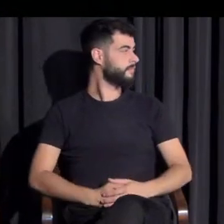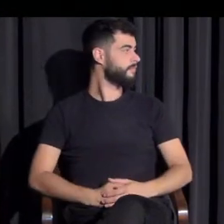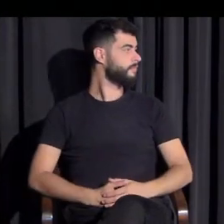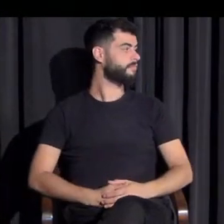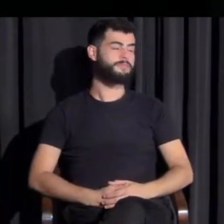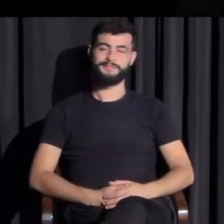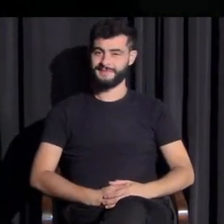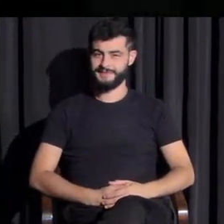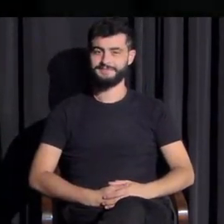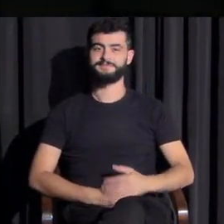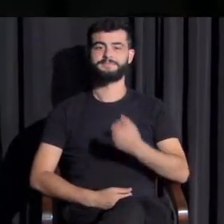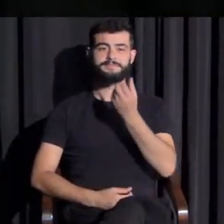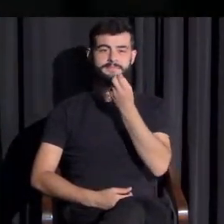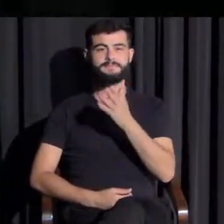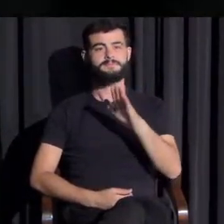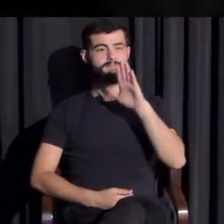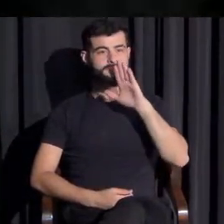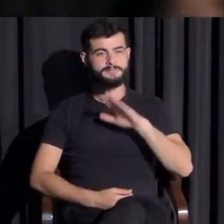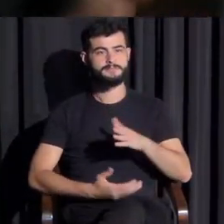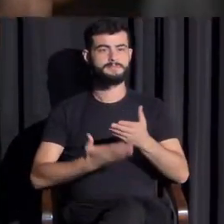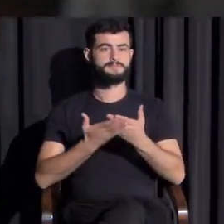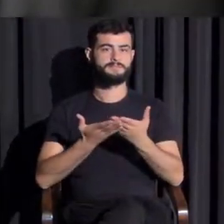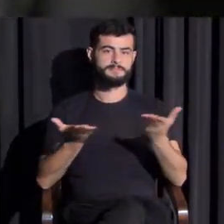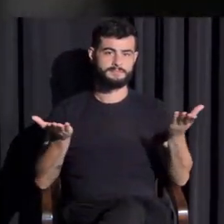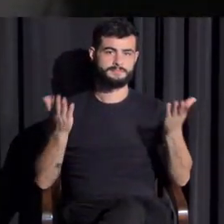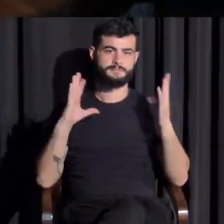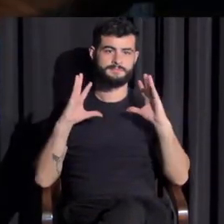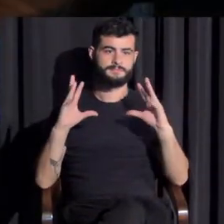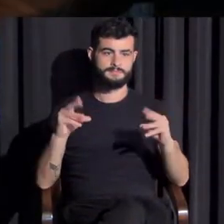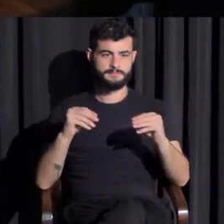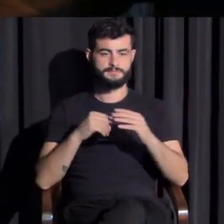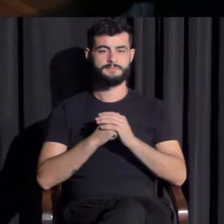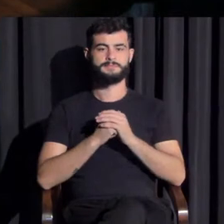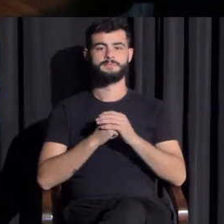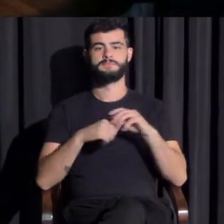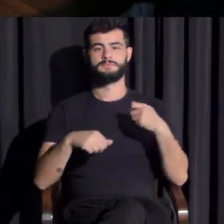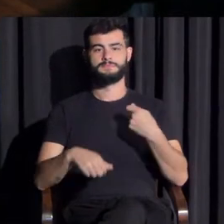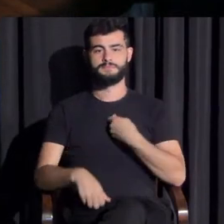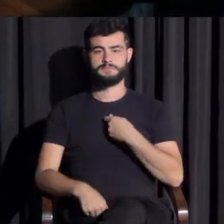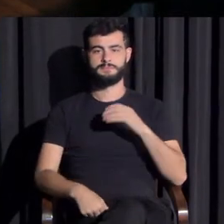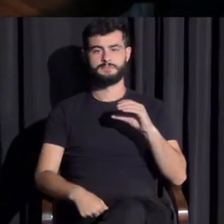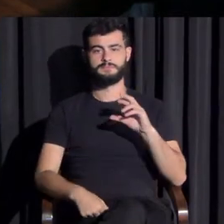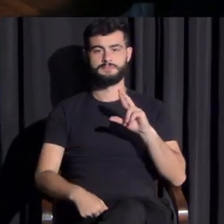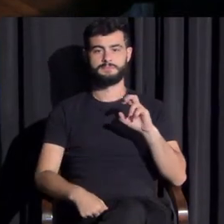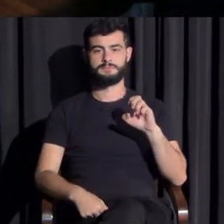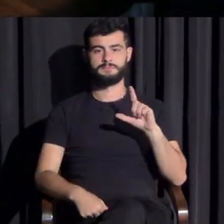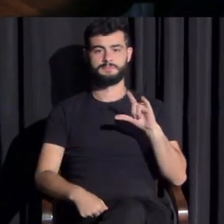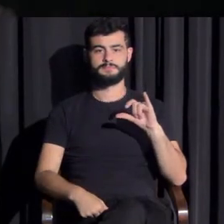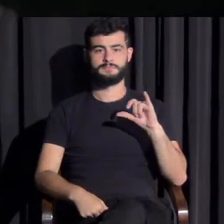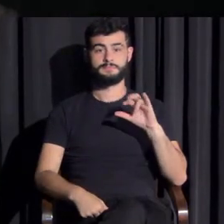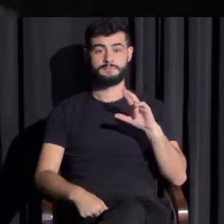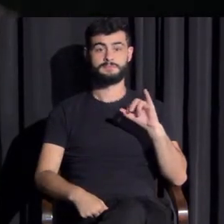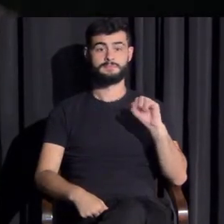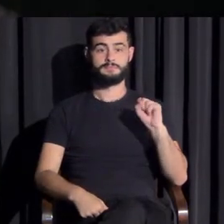Boa tarde a todos, a todas, a todos. É, sou o Clériston, sou um homem negro,